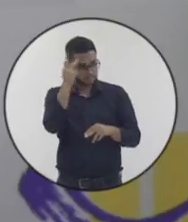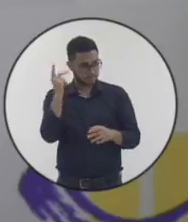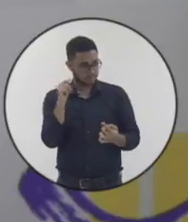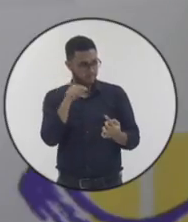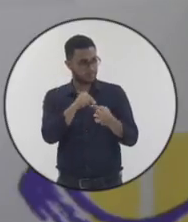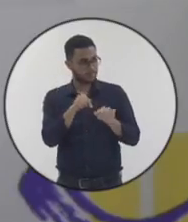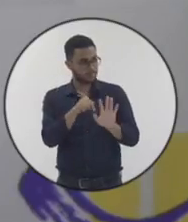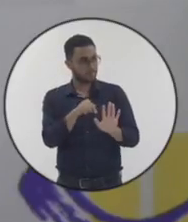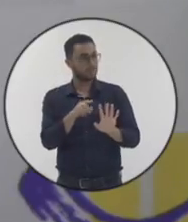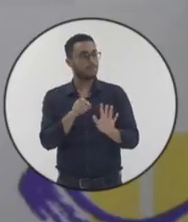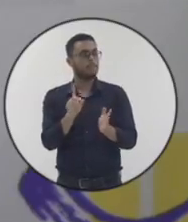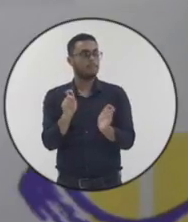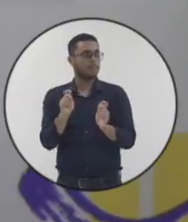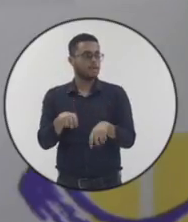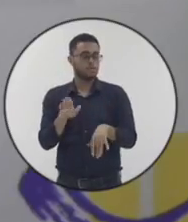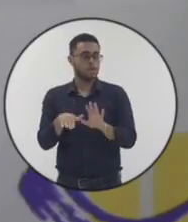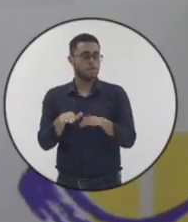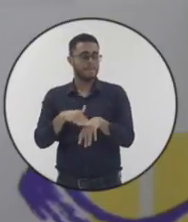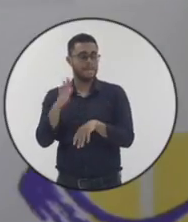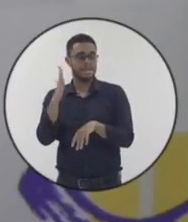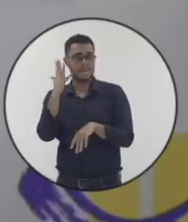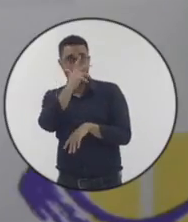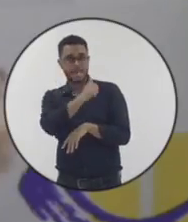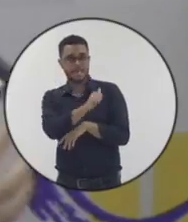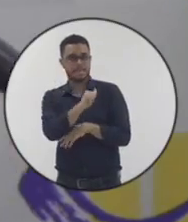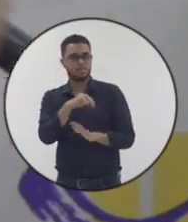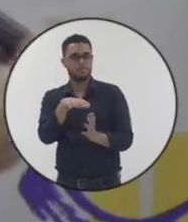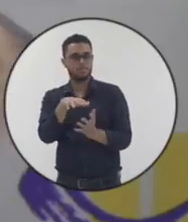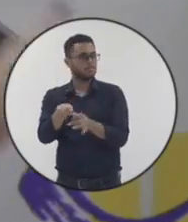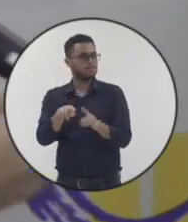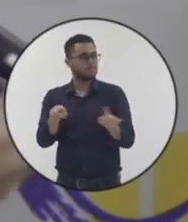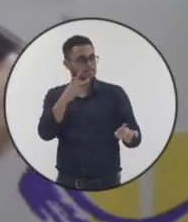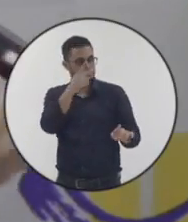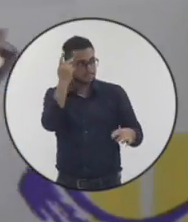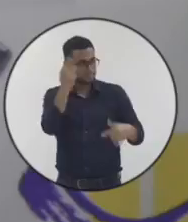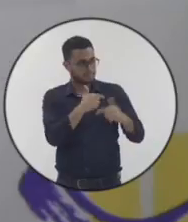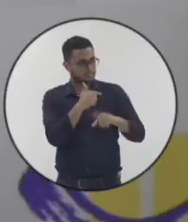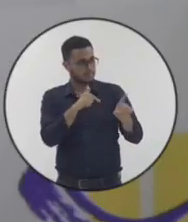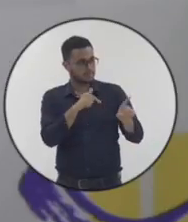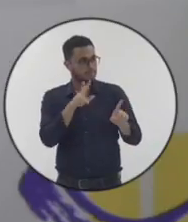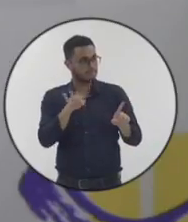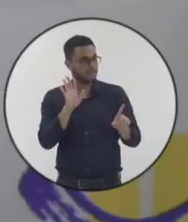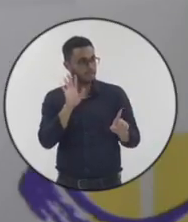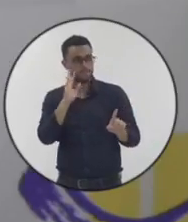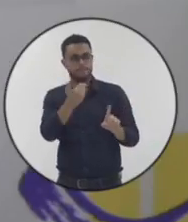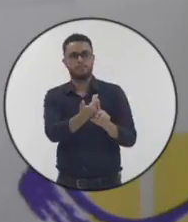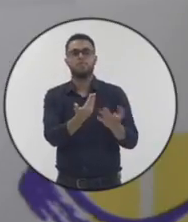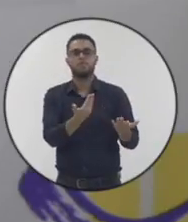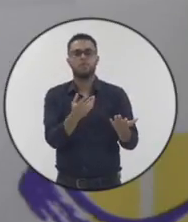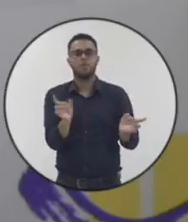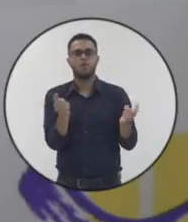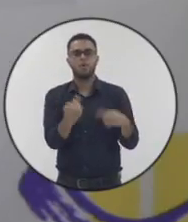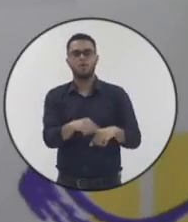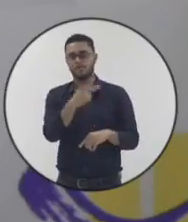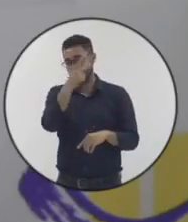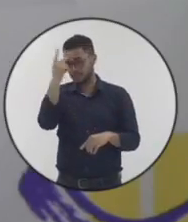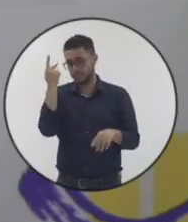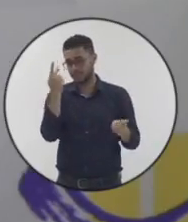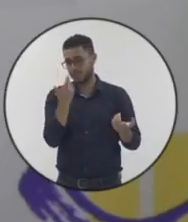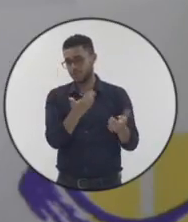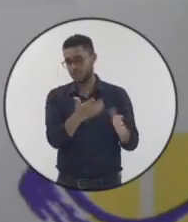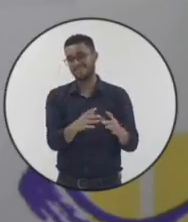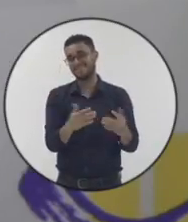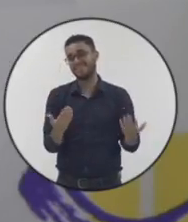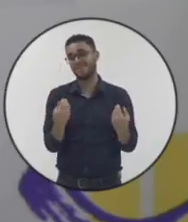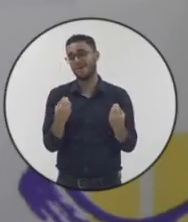ser a política mais bonita do mundo, mas se a pessoa que está lá, que vai executar, vai estar cara a cara com a pessoa, não tiver muito afim, essa política não